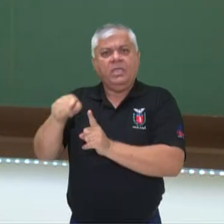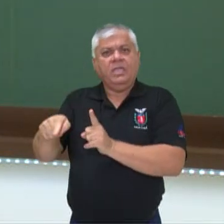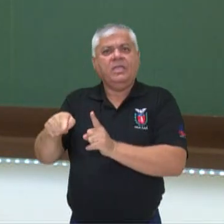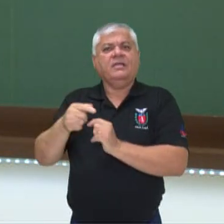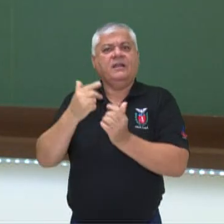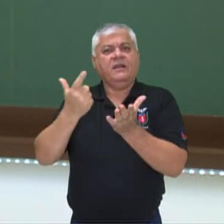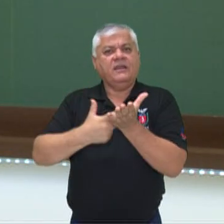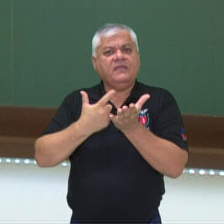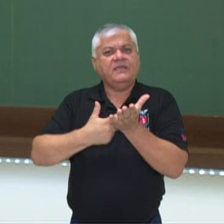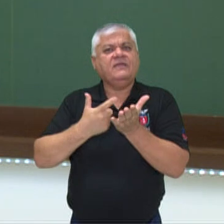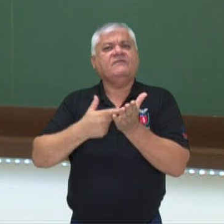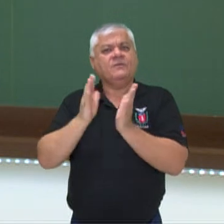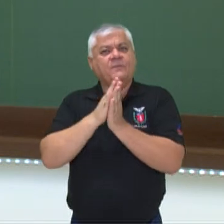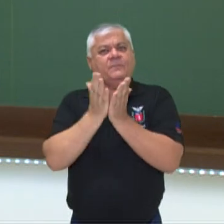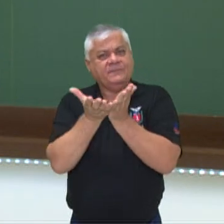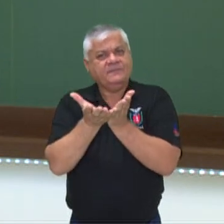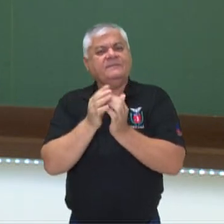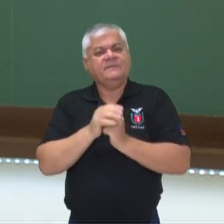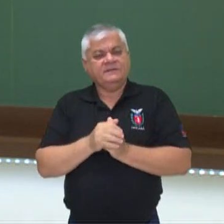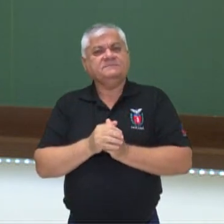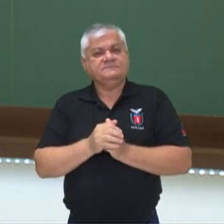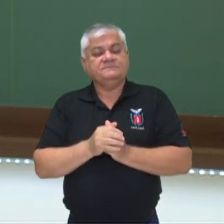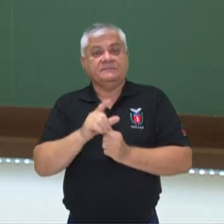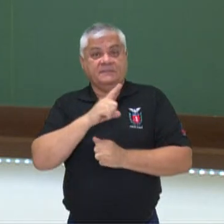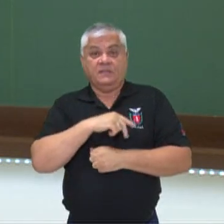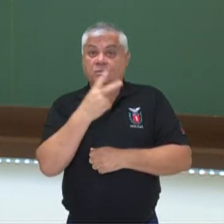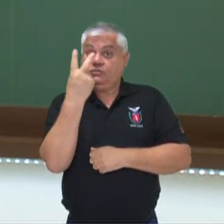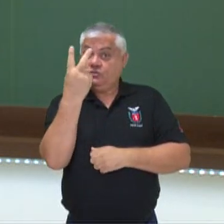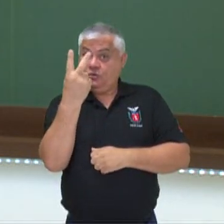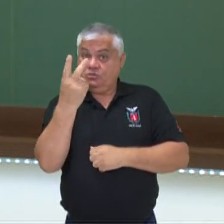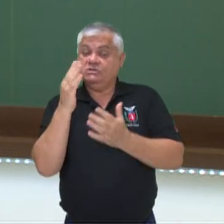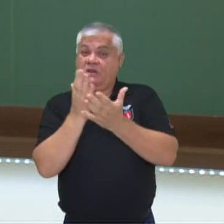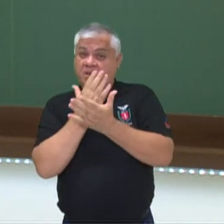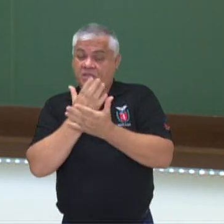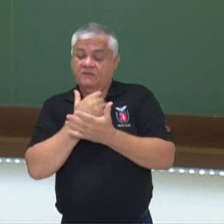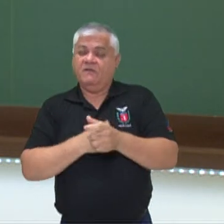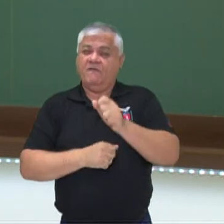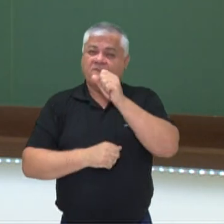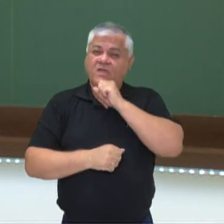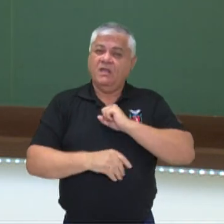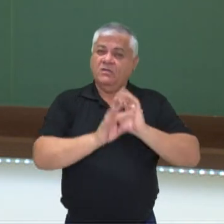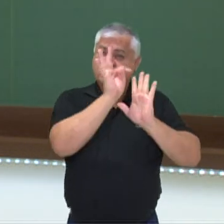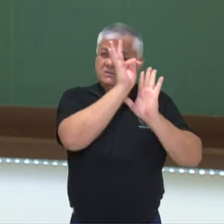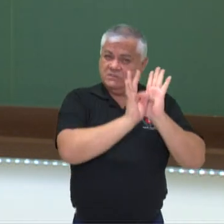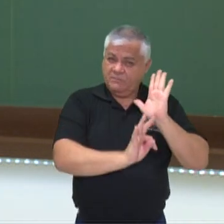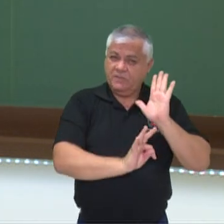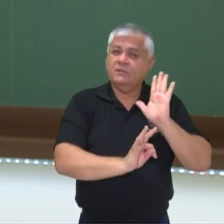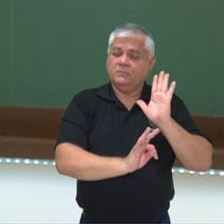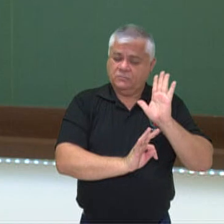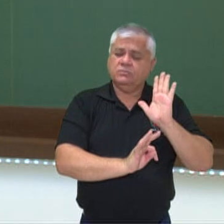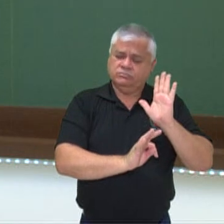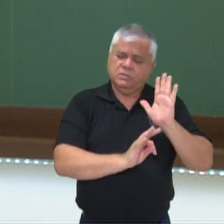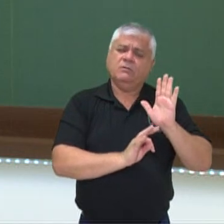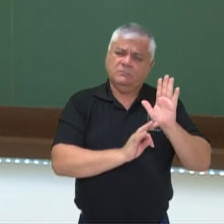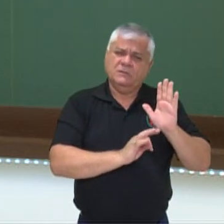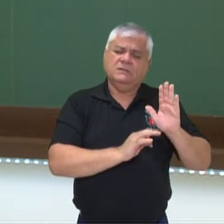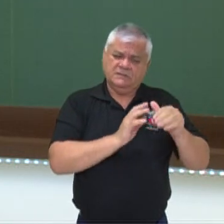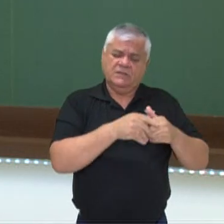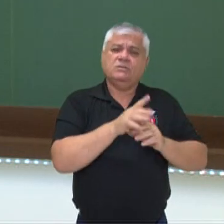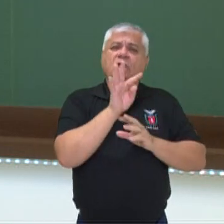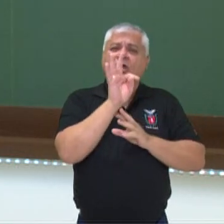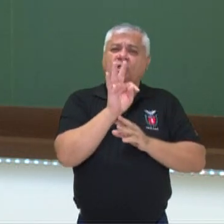Cristo. O que nós chamamos de Bíblia são dois livros. O Antigo Testamento, que são alguns dos livros da